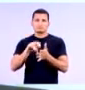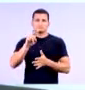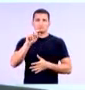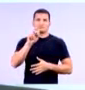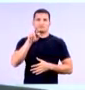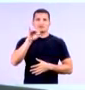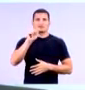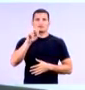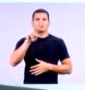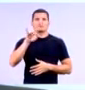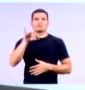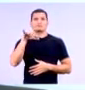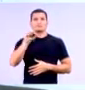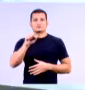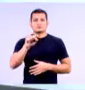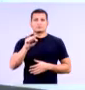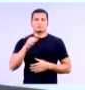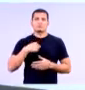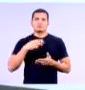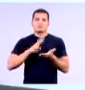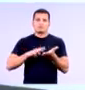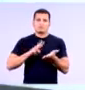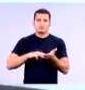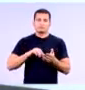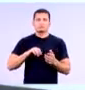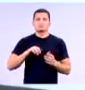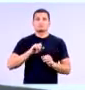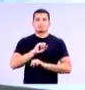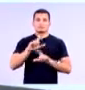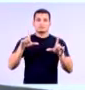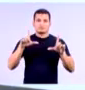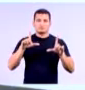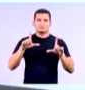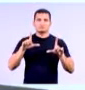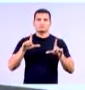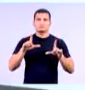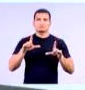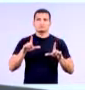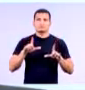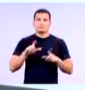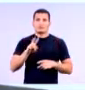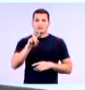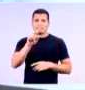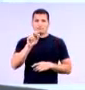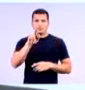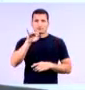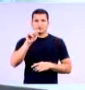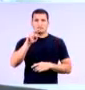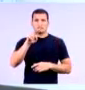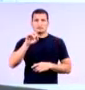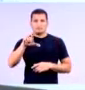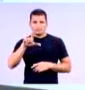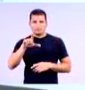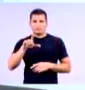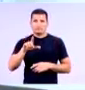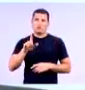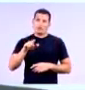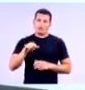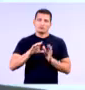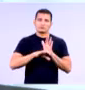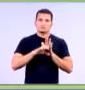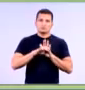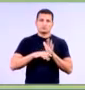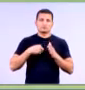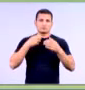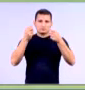ser necessárias para que o meu método execute com sucesso. Uma variável necessária aqui para o sacar é um conceito, né,